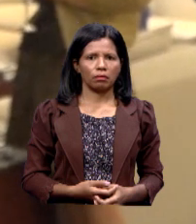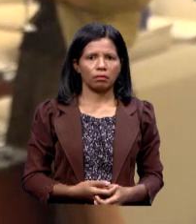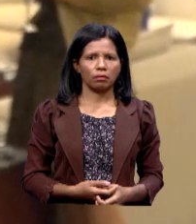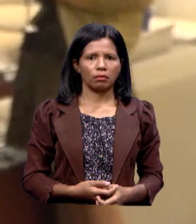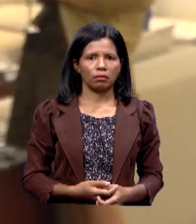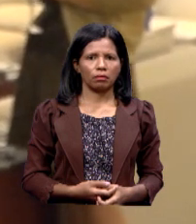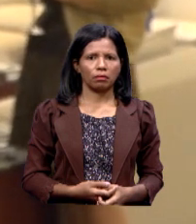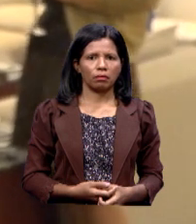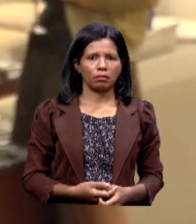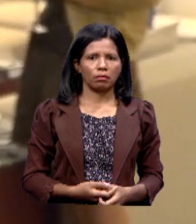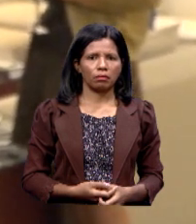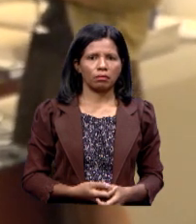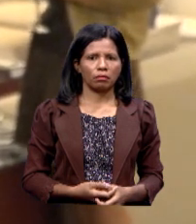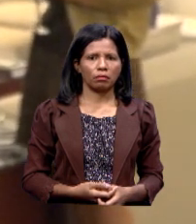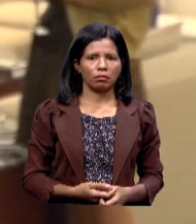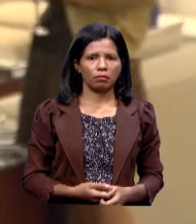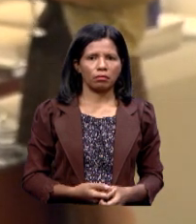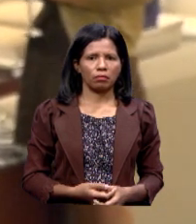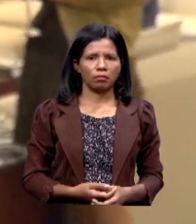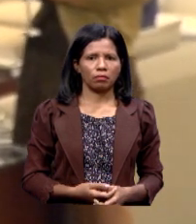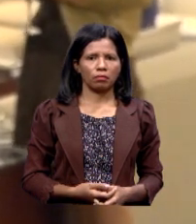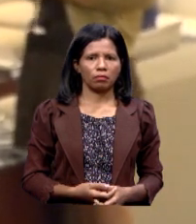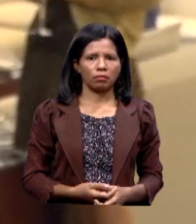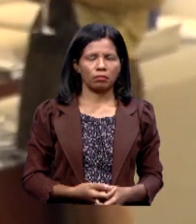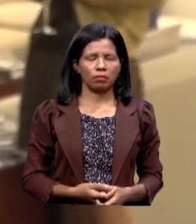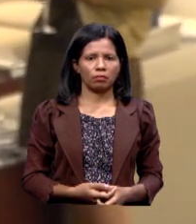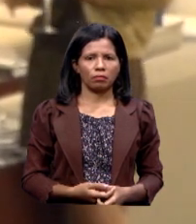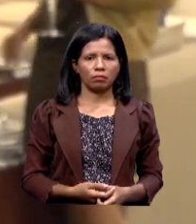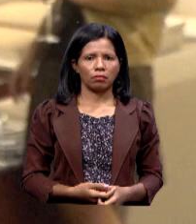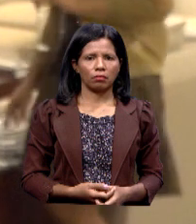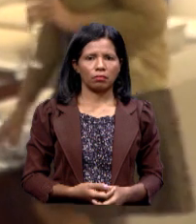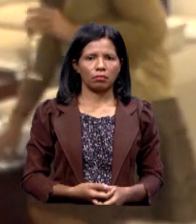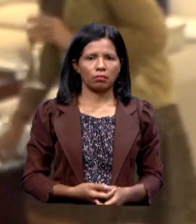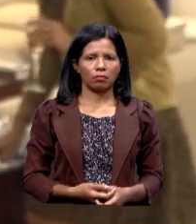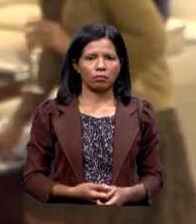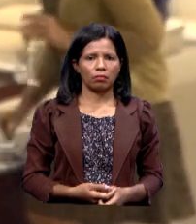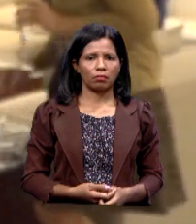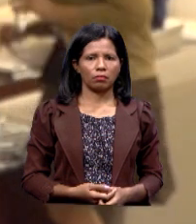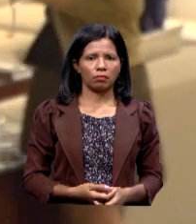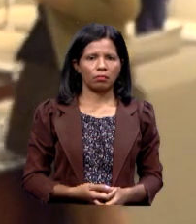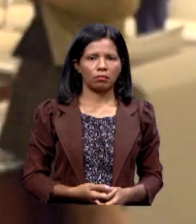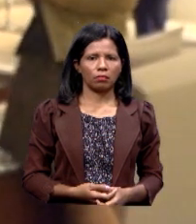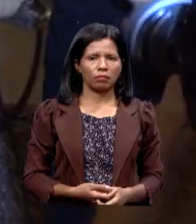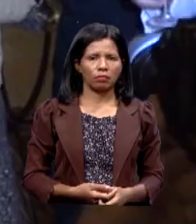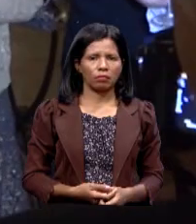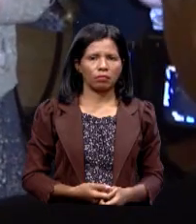protagonismo dos recursos humanos progressivamente mais qualificados de Timor